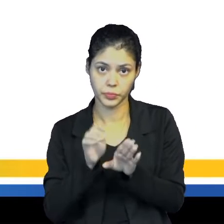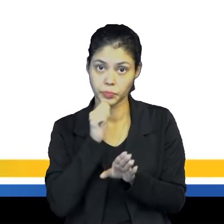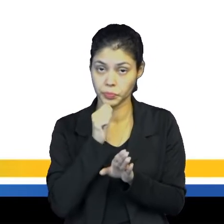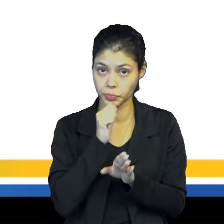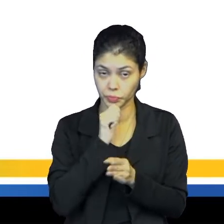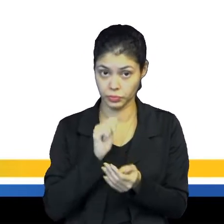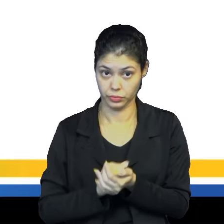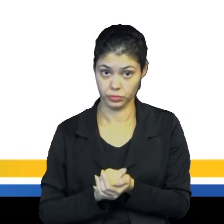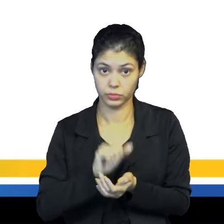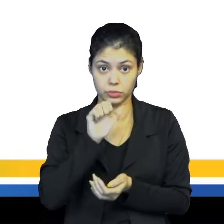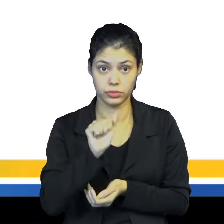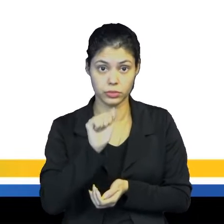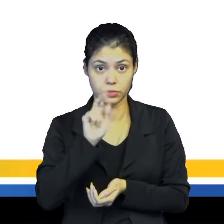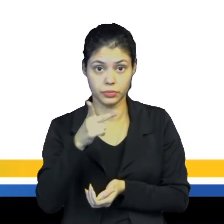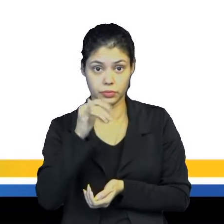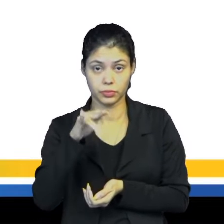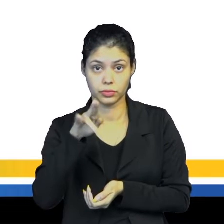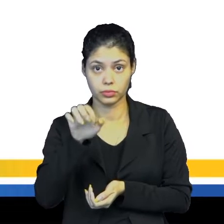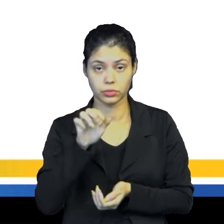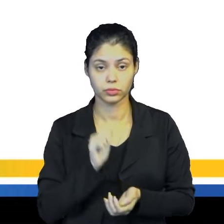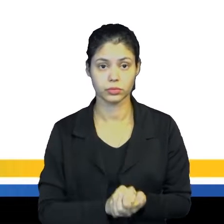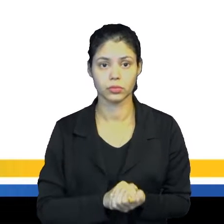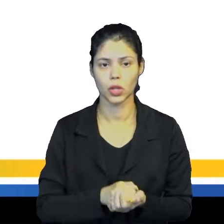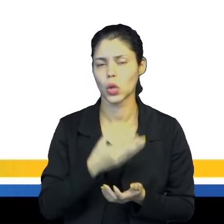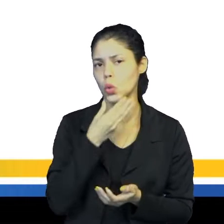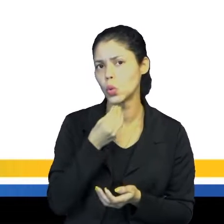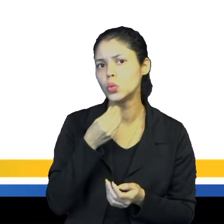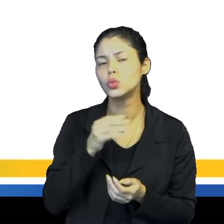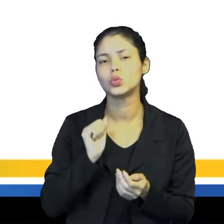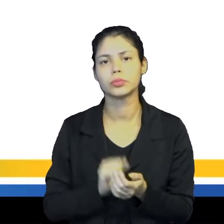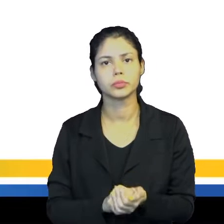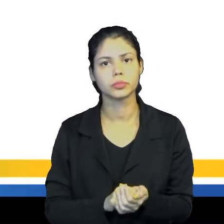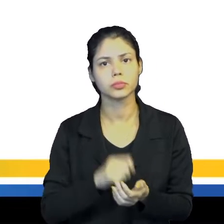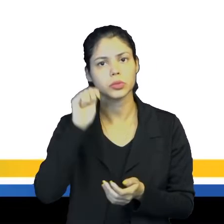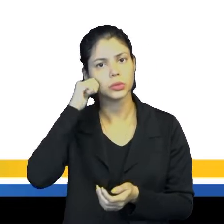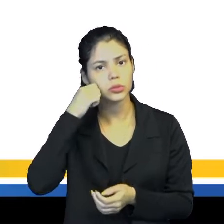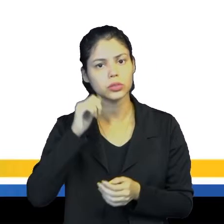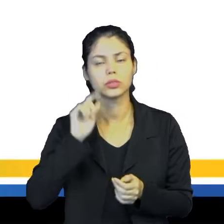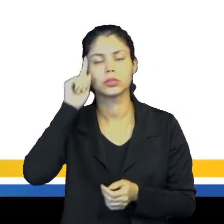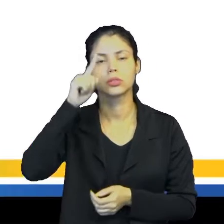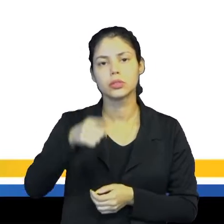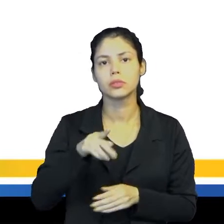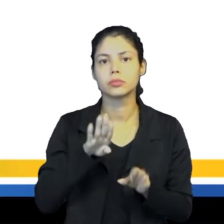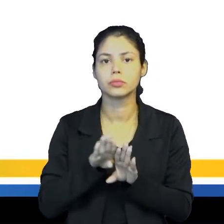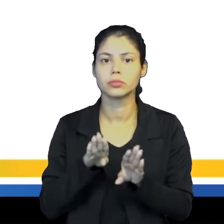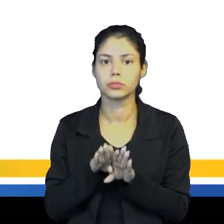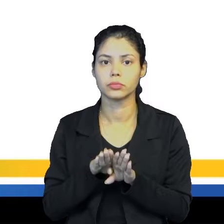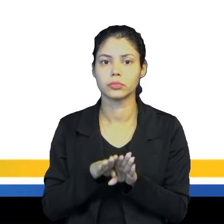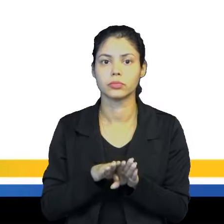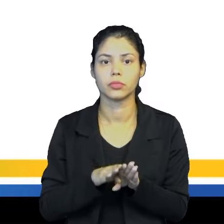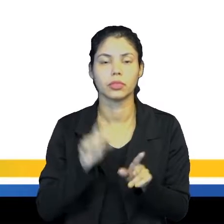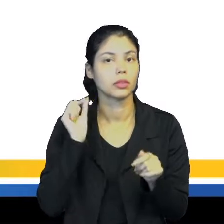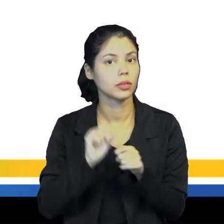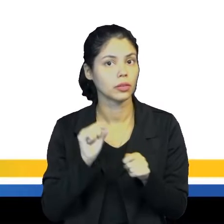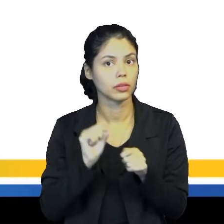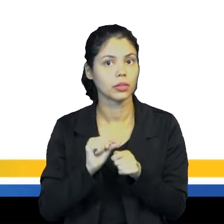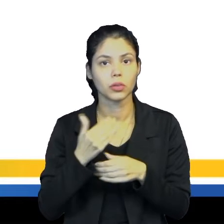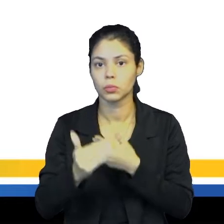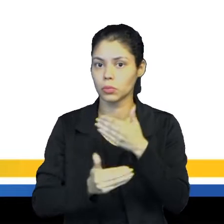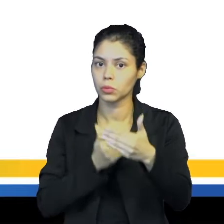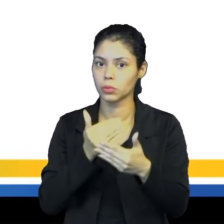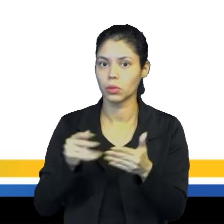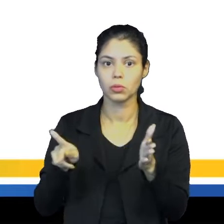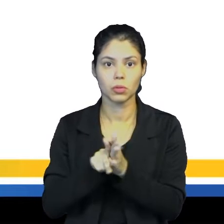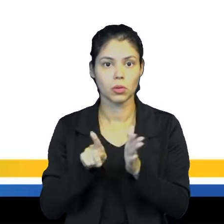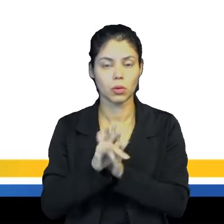do Haiti, né, que era a antiga colônia de São Domingos, onde os negros escravizados, liberados por Toussaint Louverture, realizaram um processo